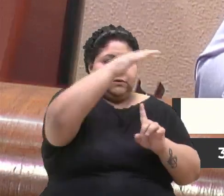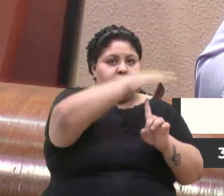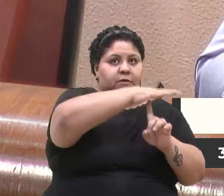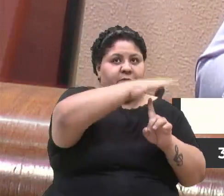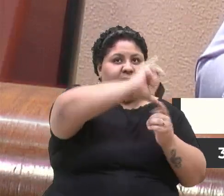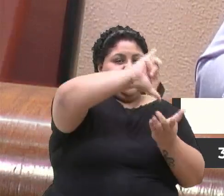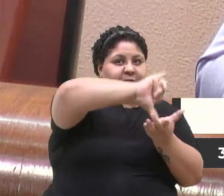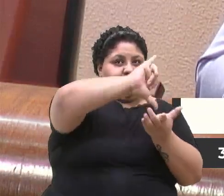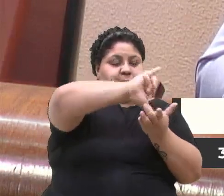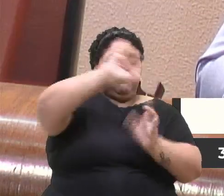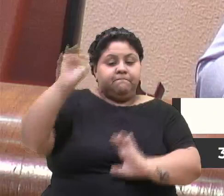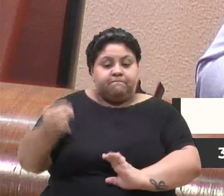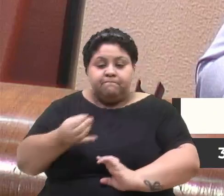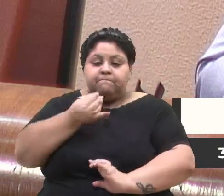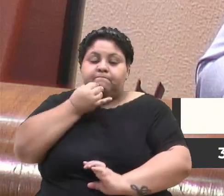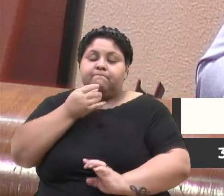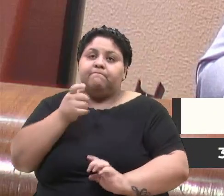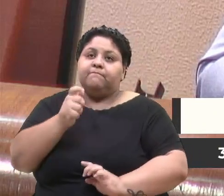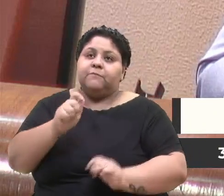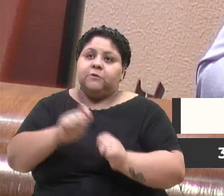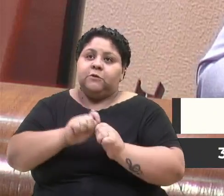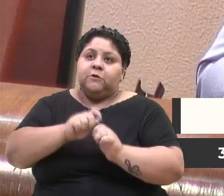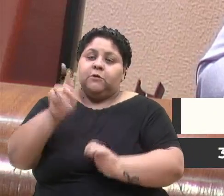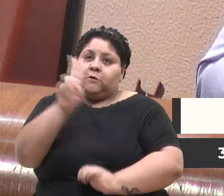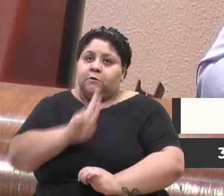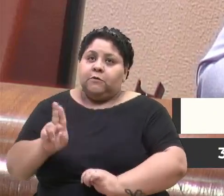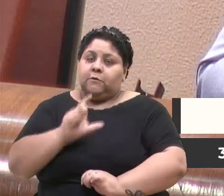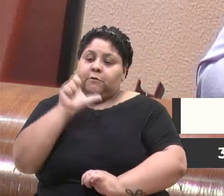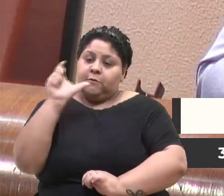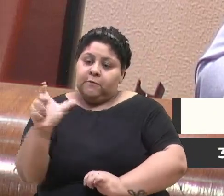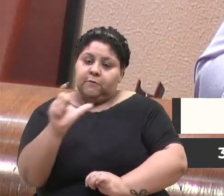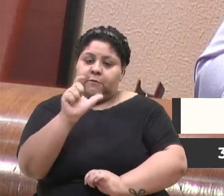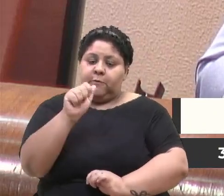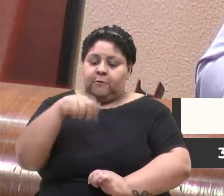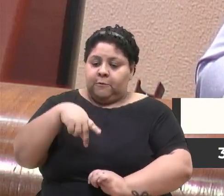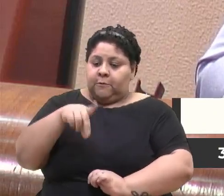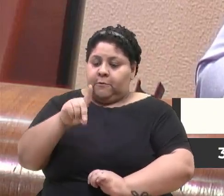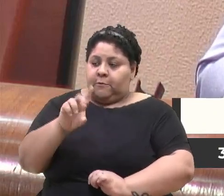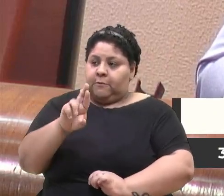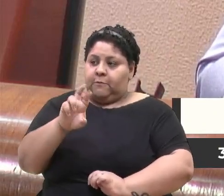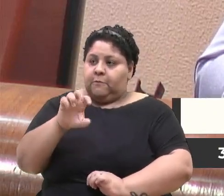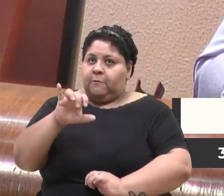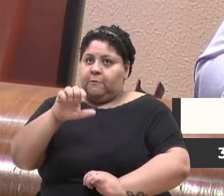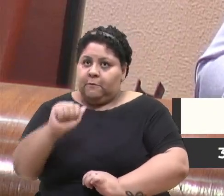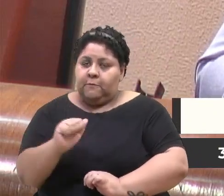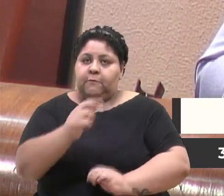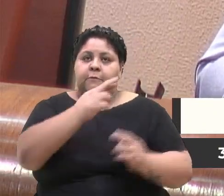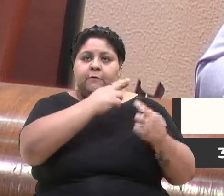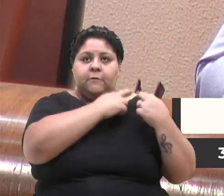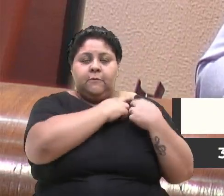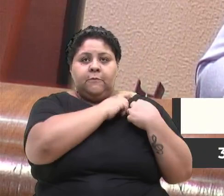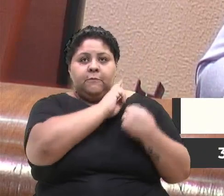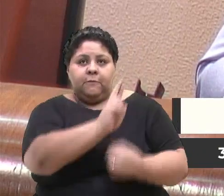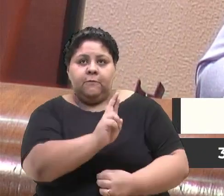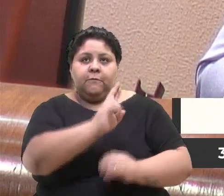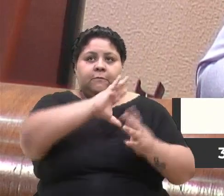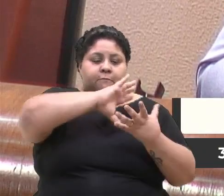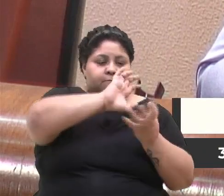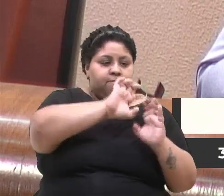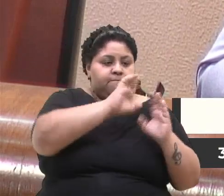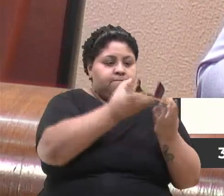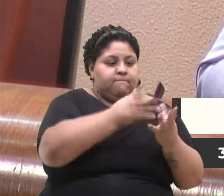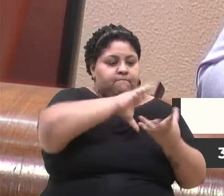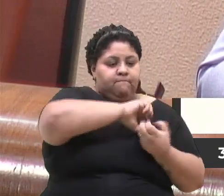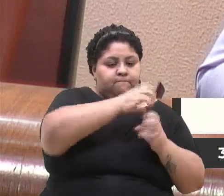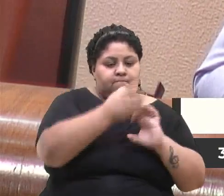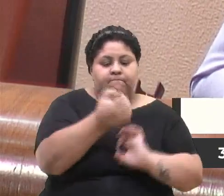Na oportunidade, fará o uso da palavra a senhora Andréia Monteiro, representante da Comissão do Artesanato Caxiense,